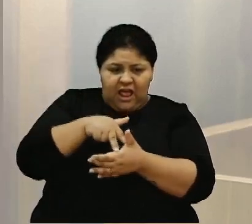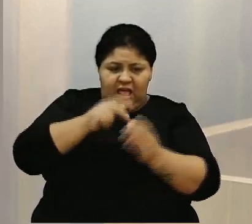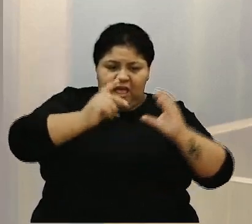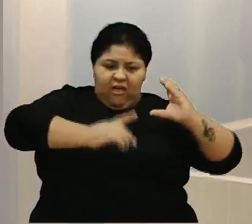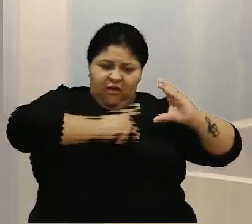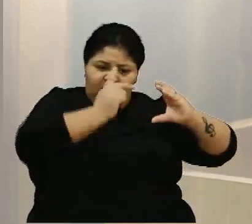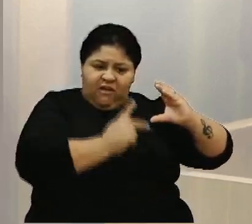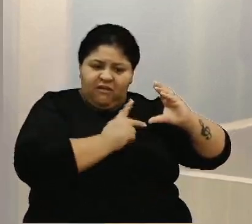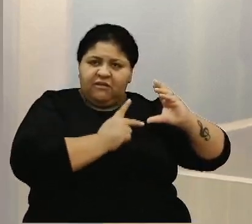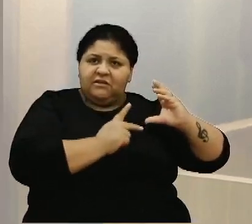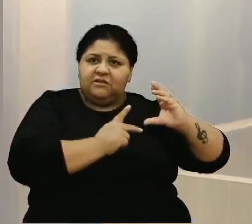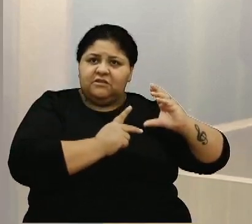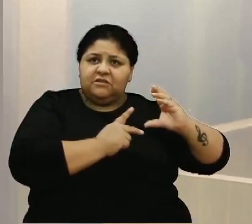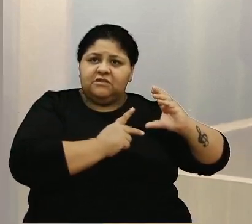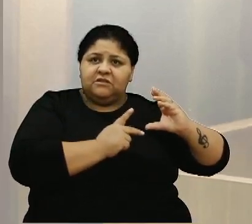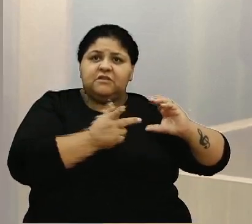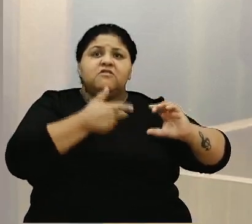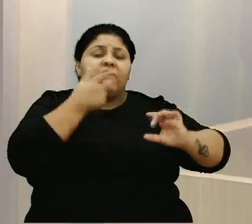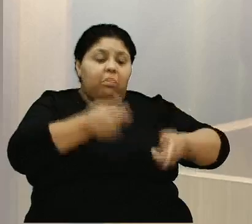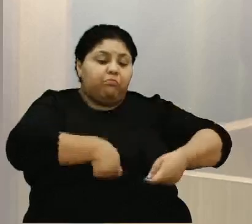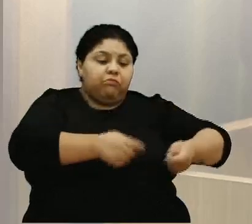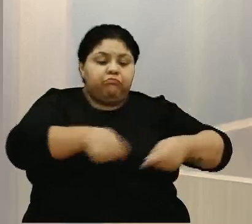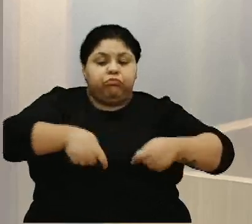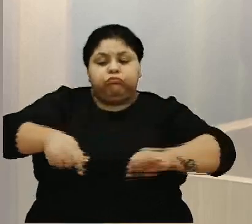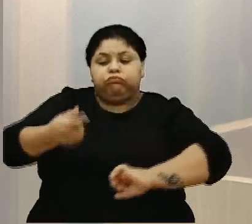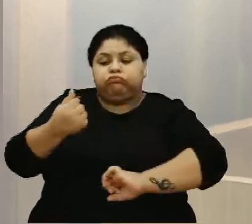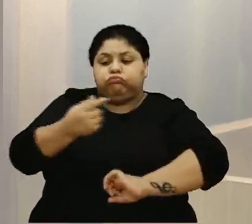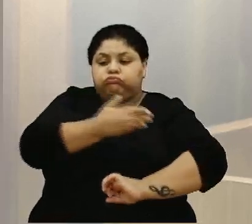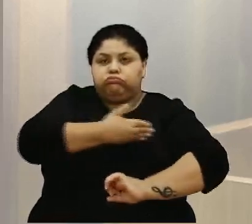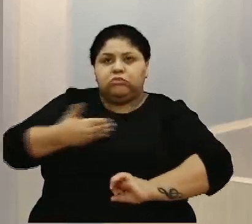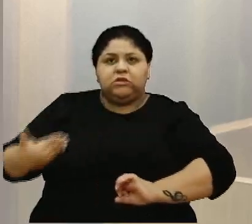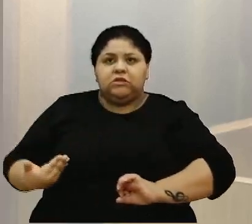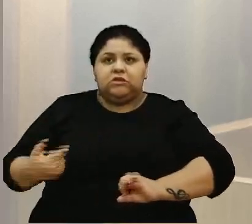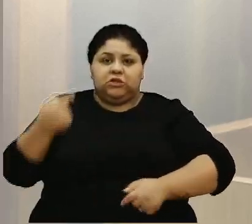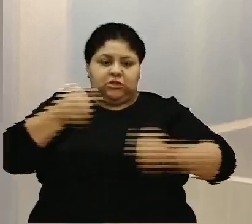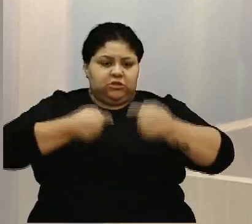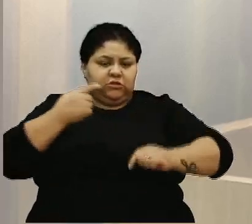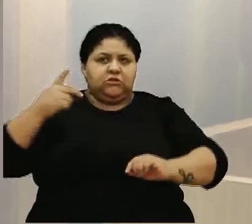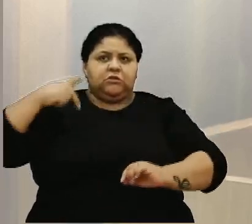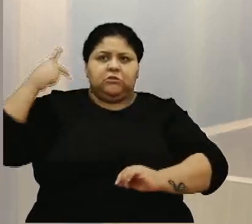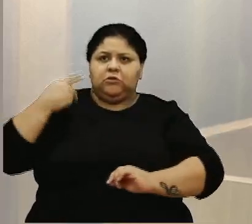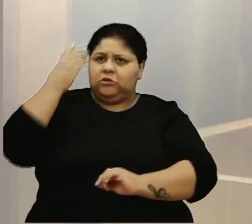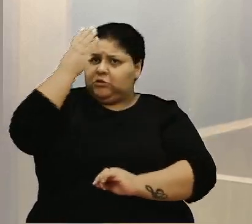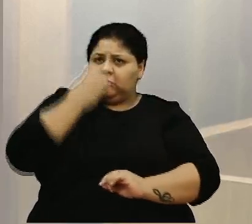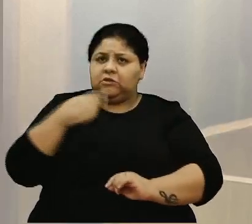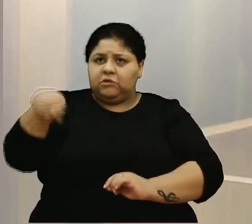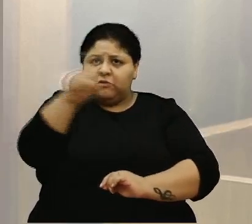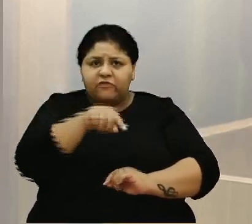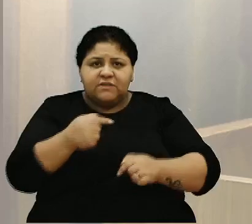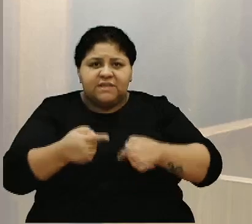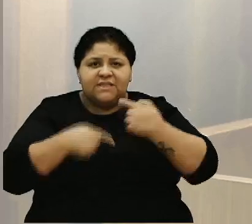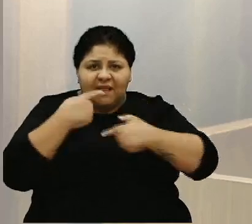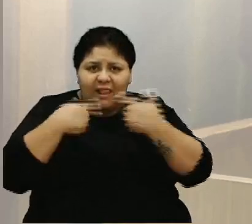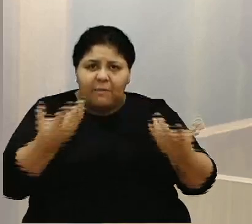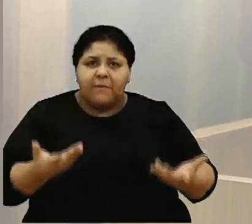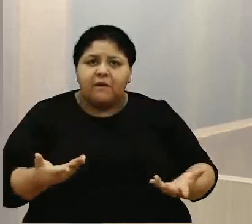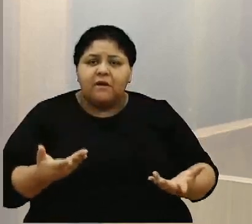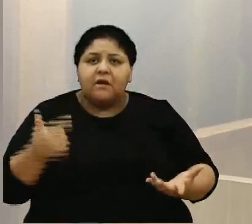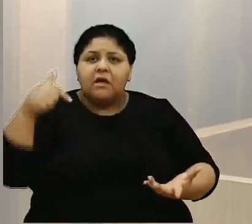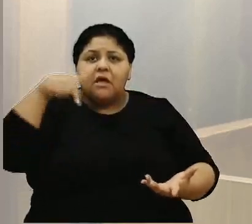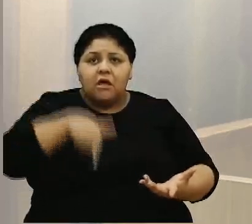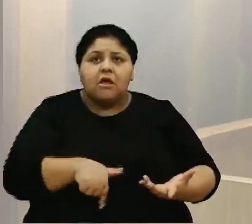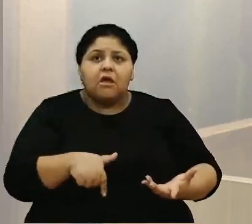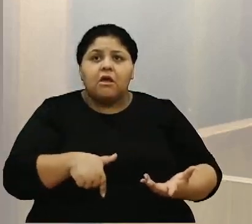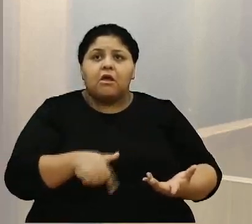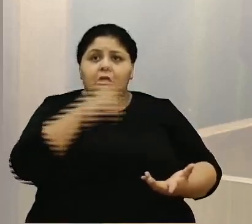de Vereadores, gastando dinheiro público, sem discutir política séria. Vocês reclamam? Eu tô dando